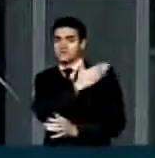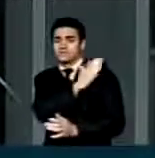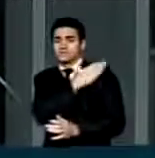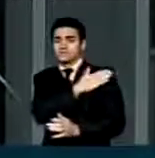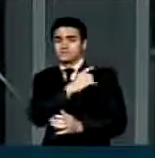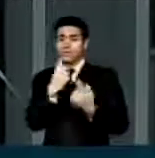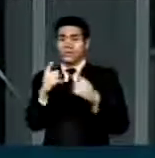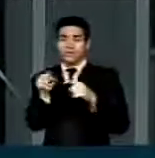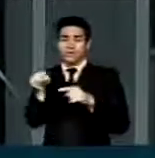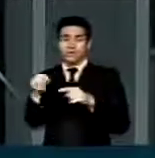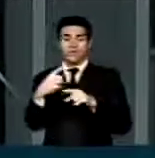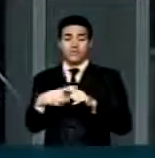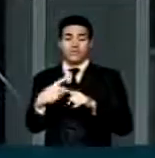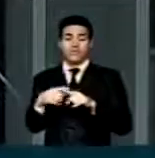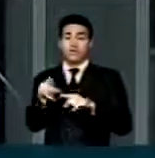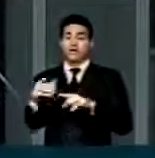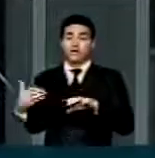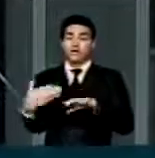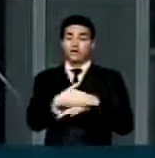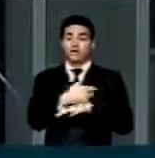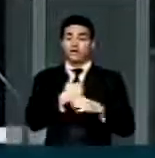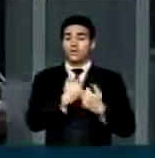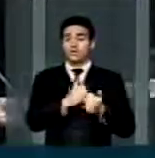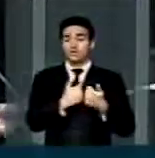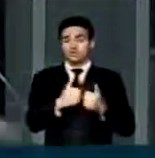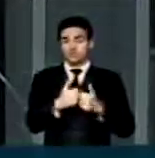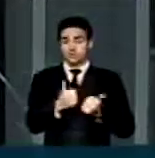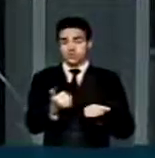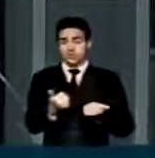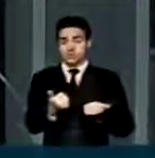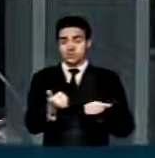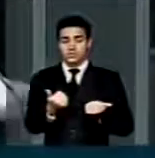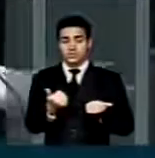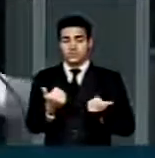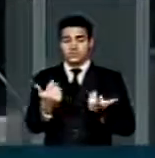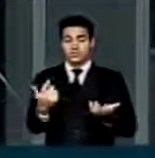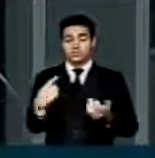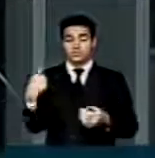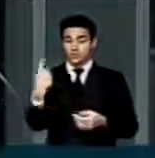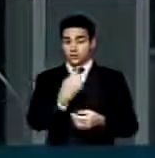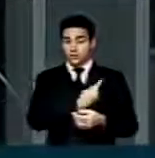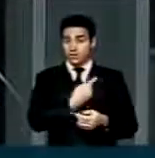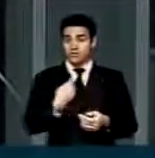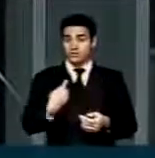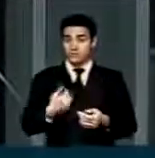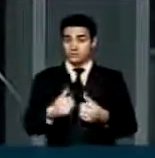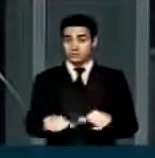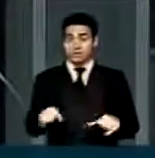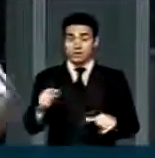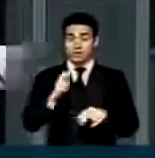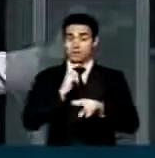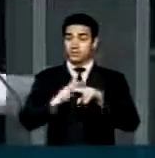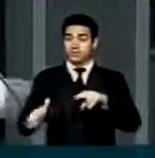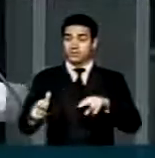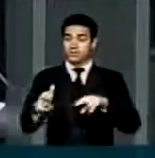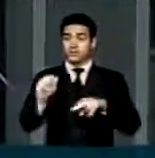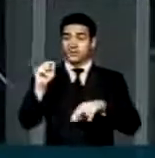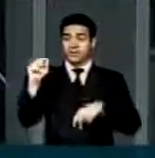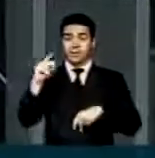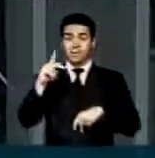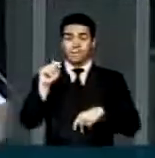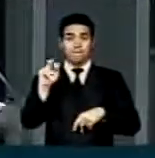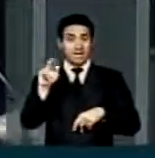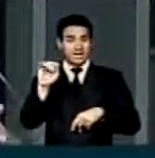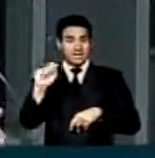discriminação, porque ela andou de ônibus. Quando nós estamos no metrô de Paris, achamos o maior barato,